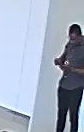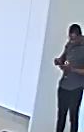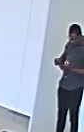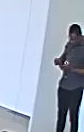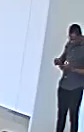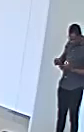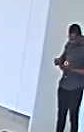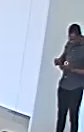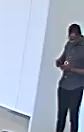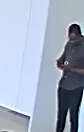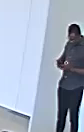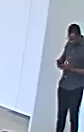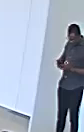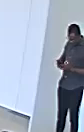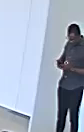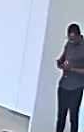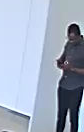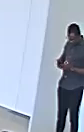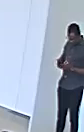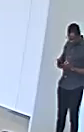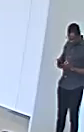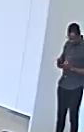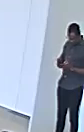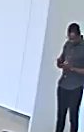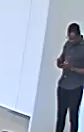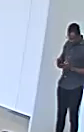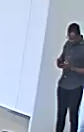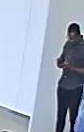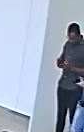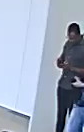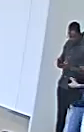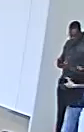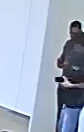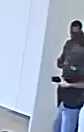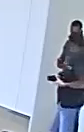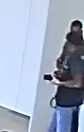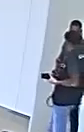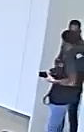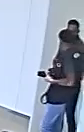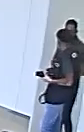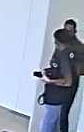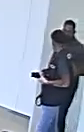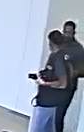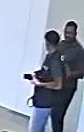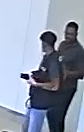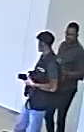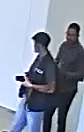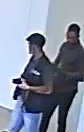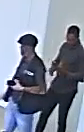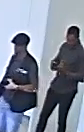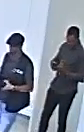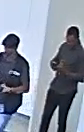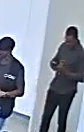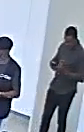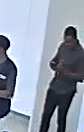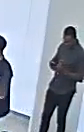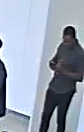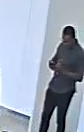da comissão, para tratar disto. A lei está aí. A empresa não